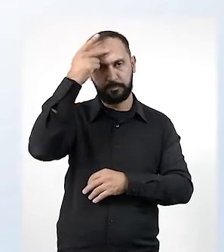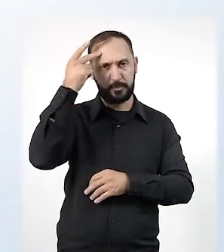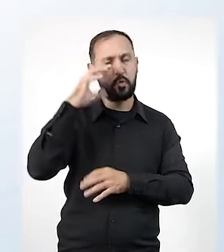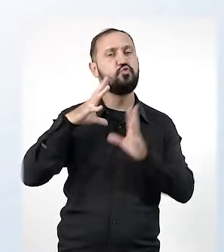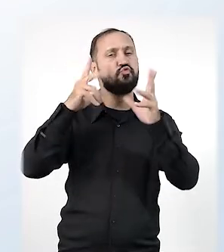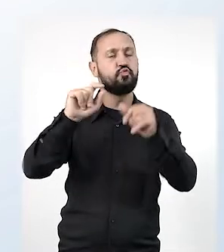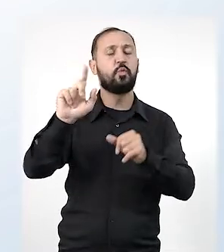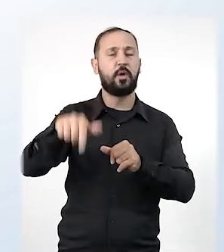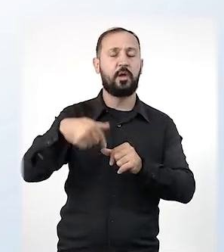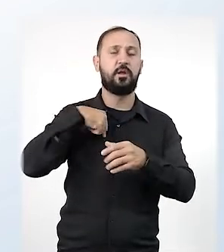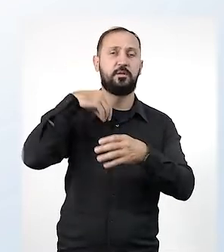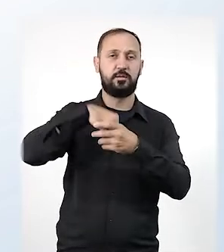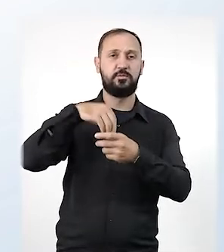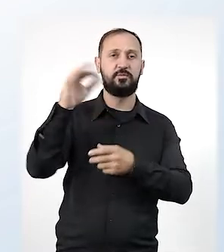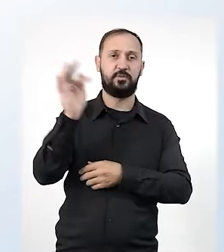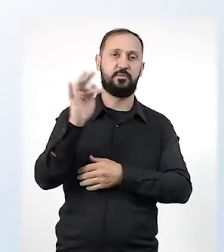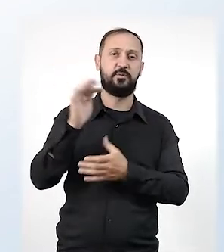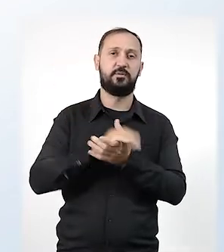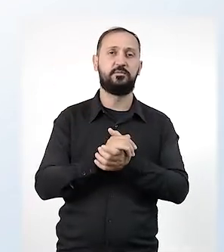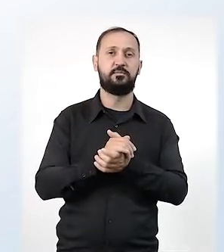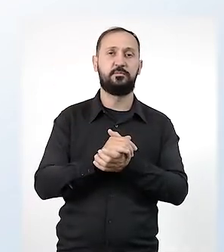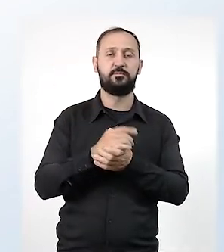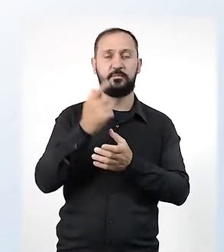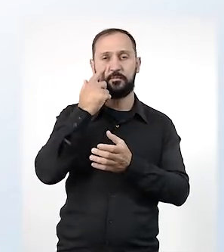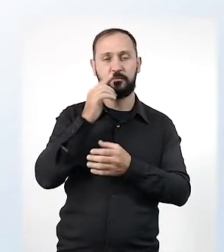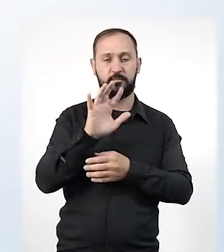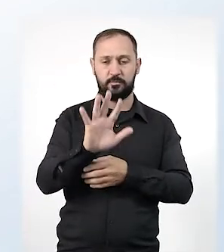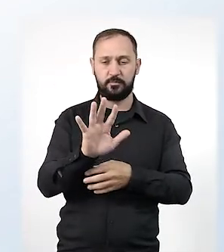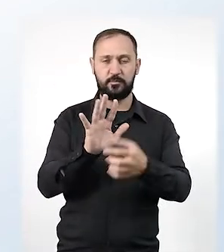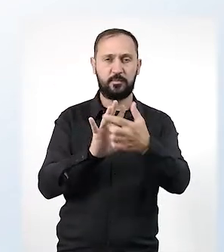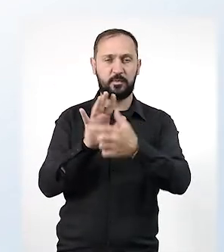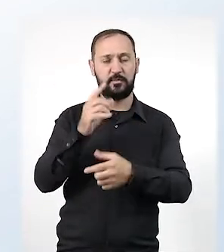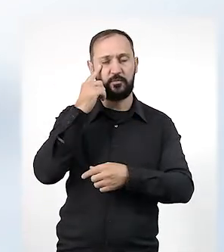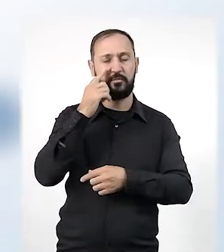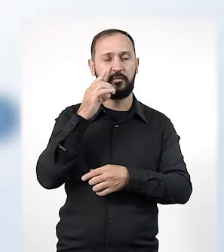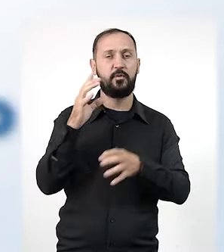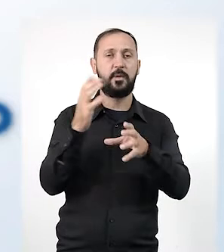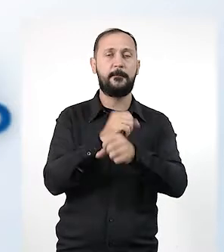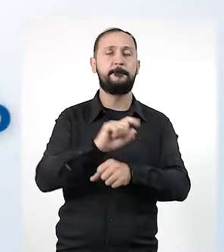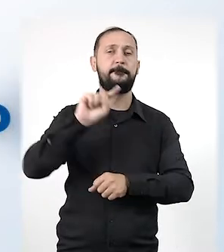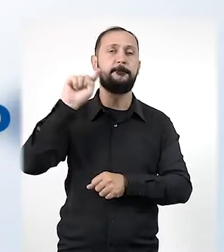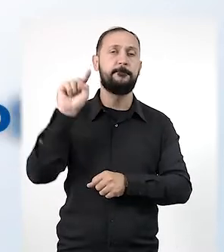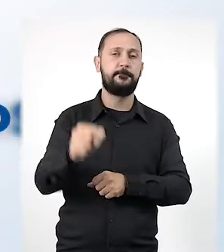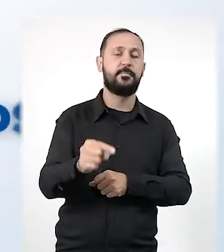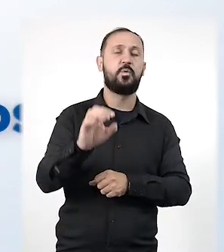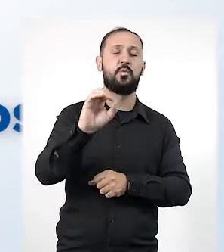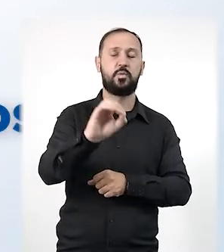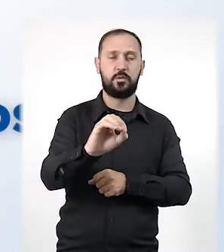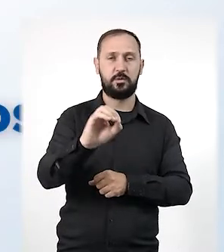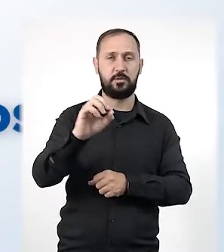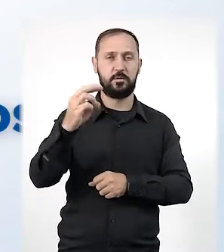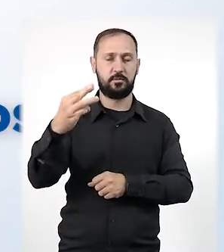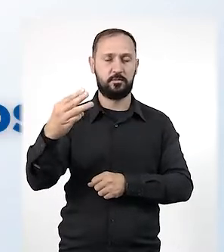todos universitários. Como cada pessoa tem 2 mãos, foram 1.086 amostras e